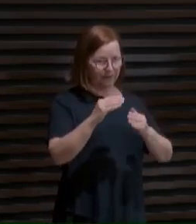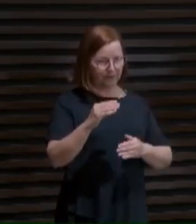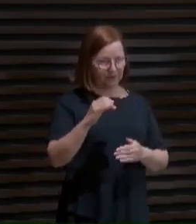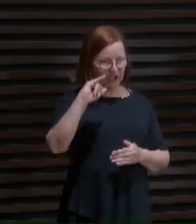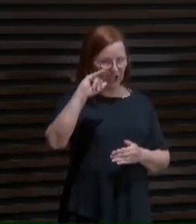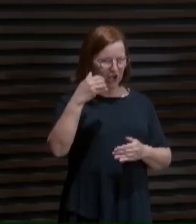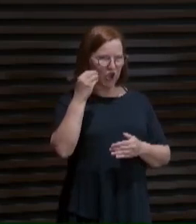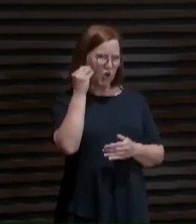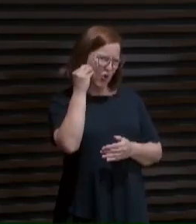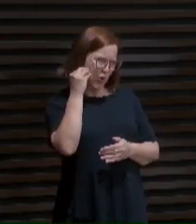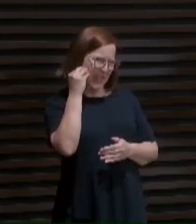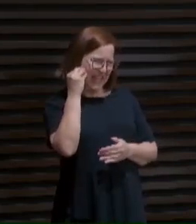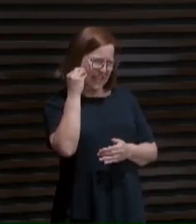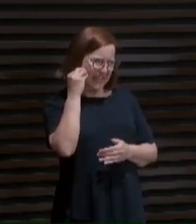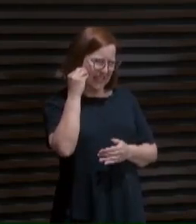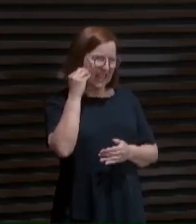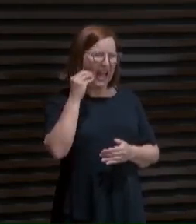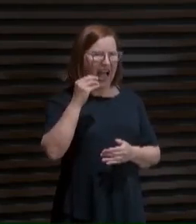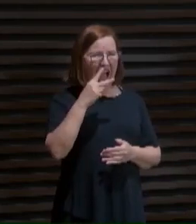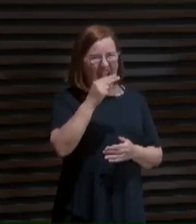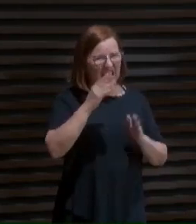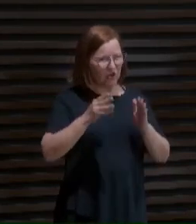Mas tem uma coisa aqui, Dídimo.